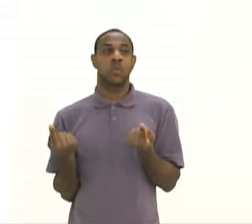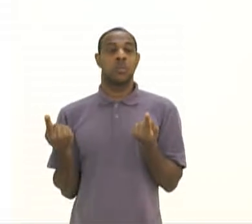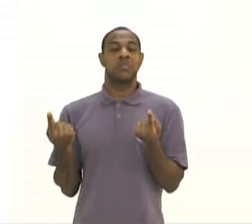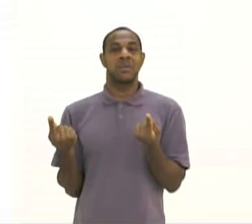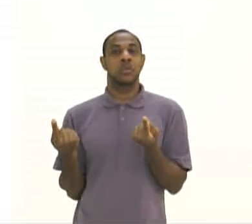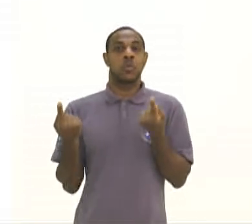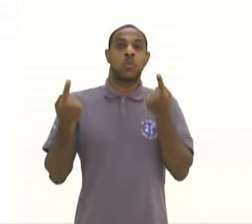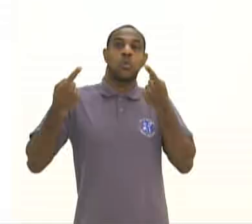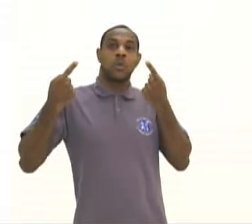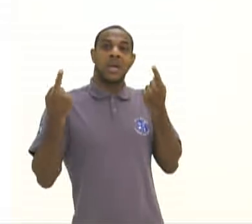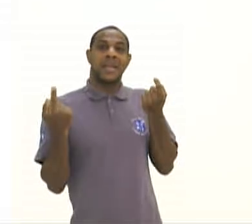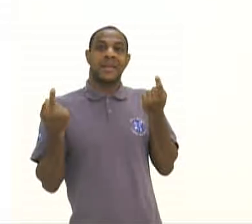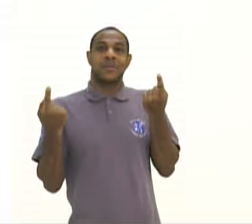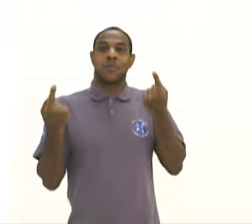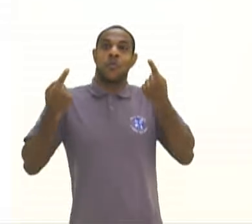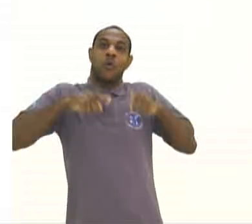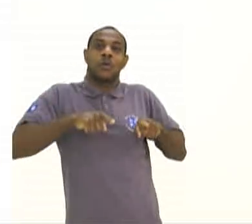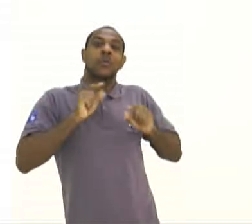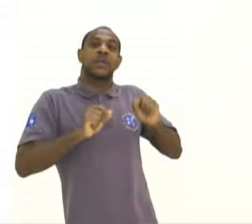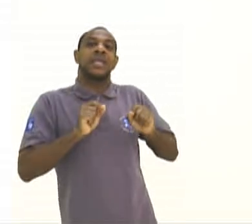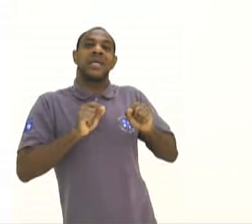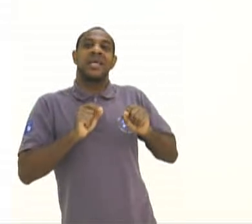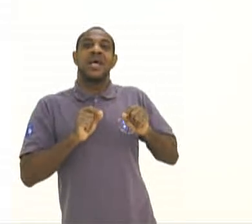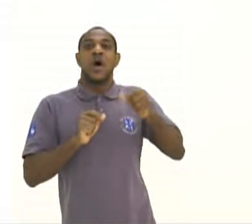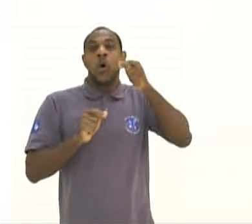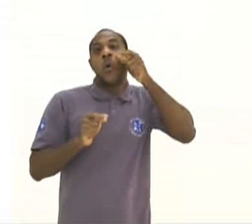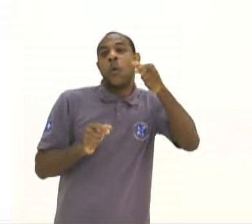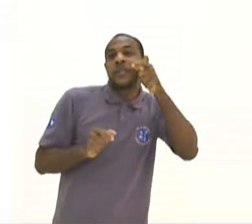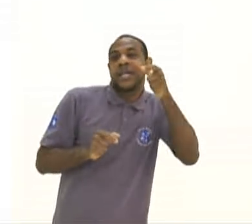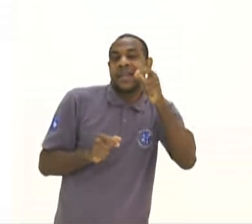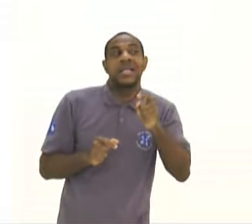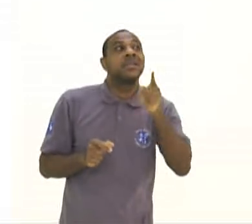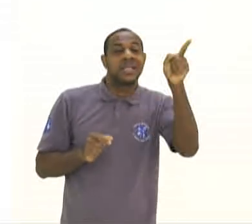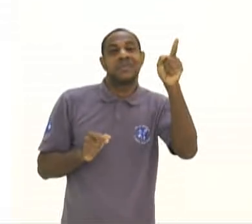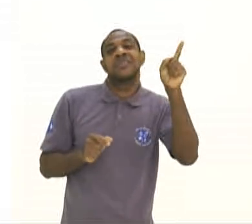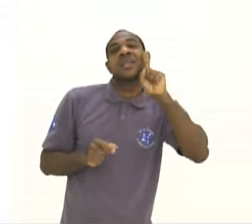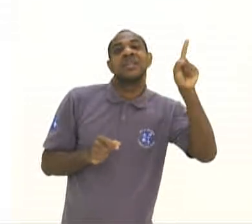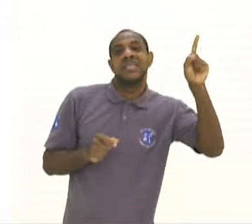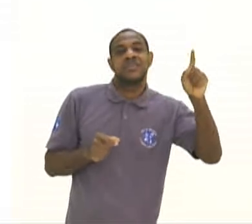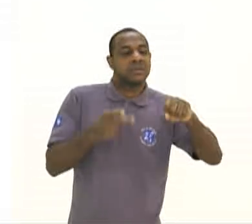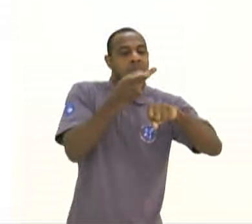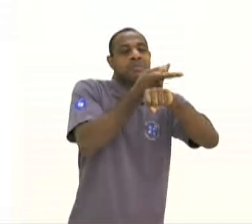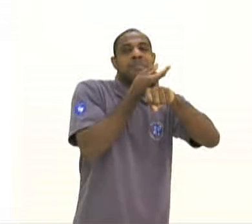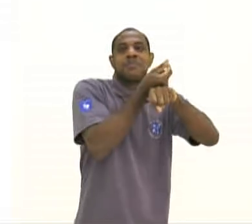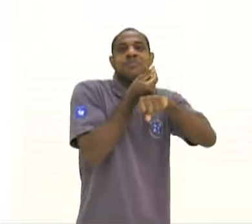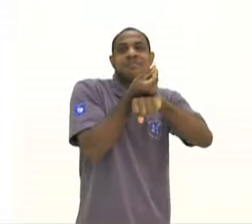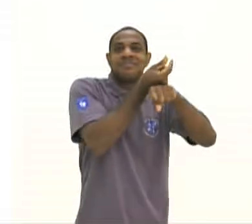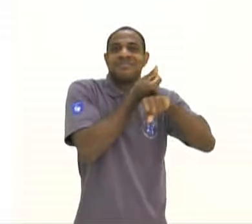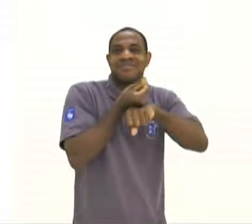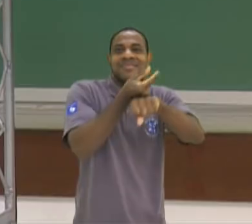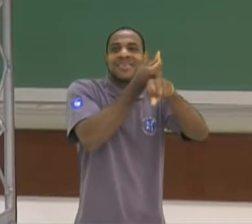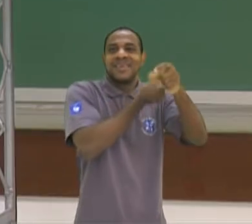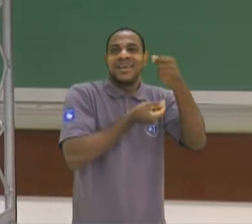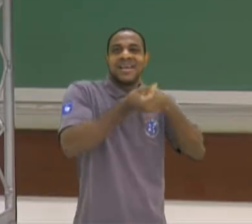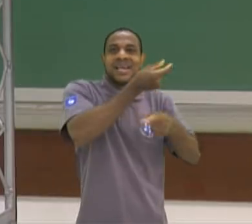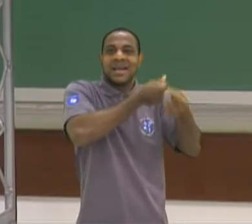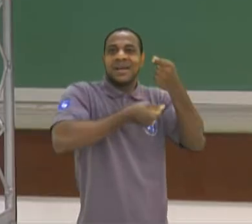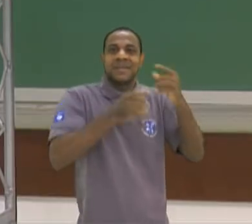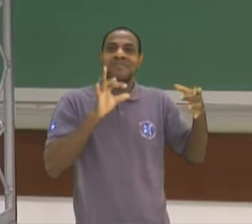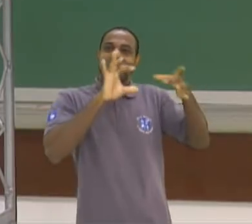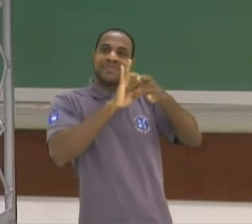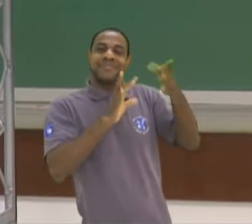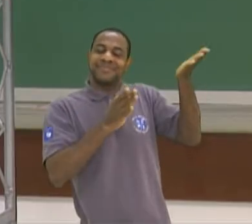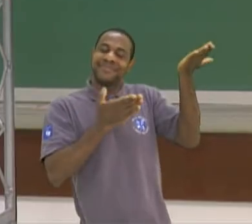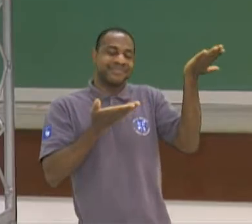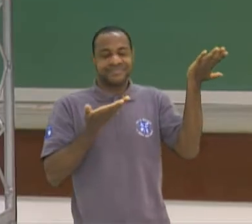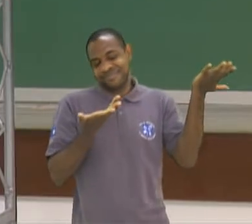aos interesses dos Estados Unidos ligados ao capitalismo, tá lembrado? Então, aliados a uma parte